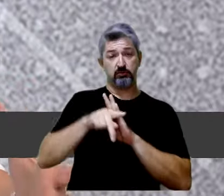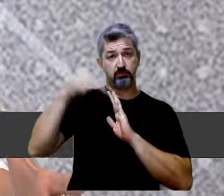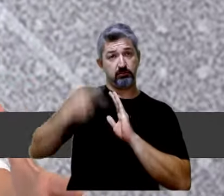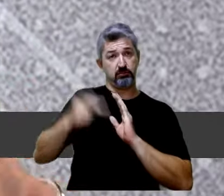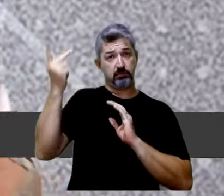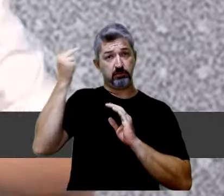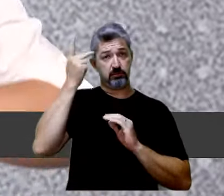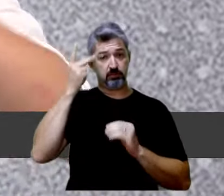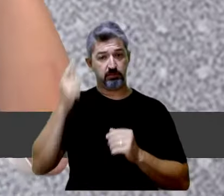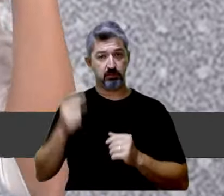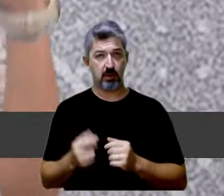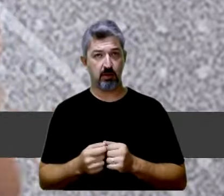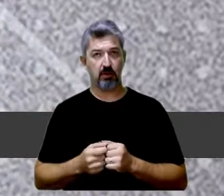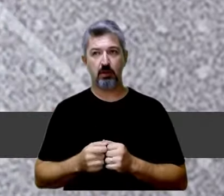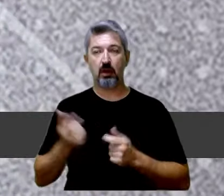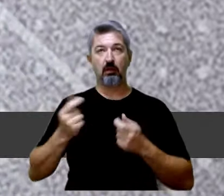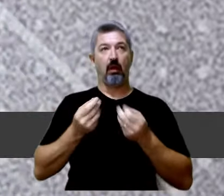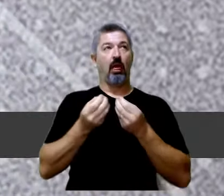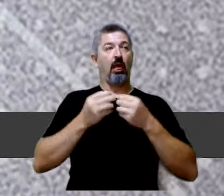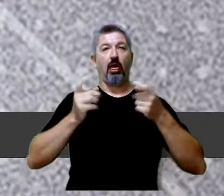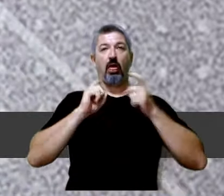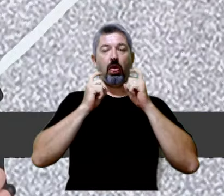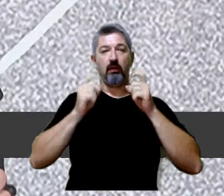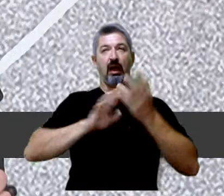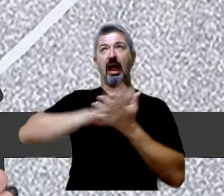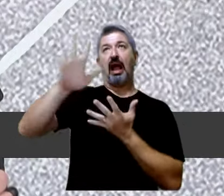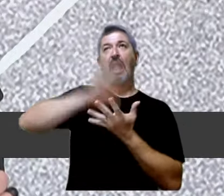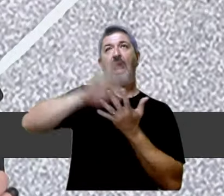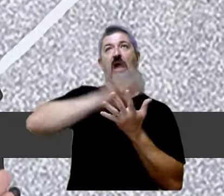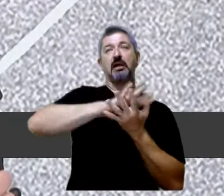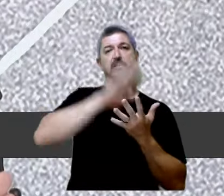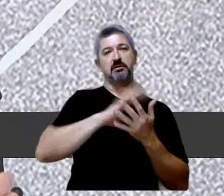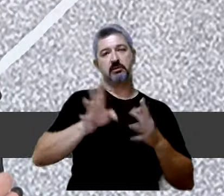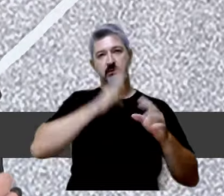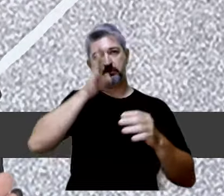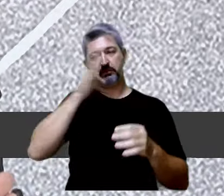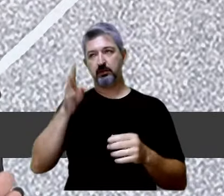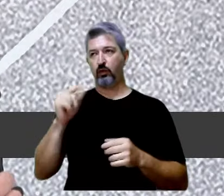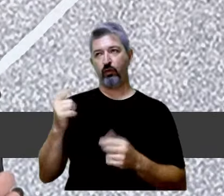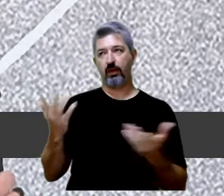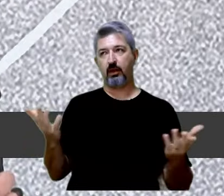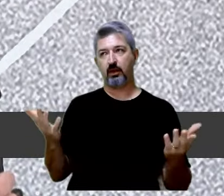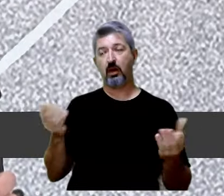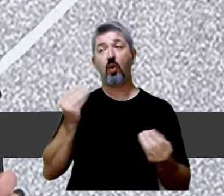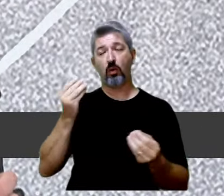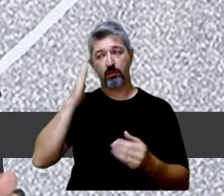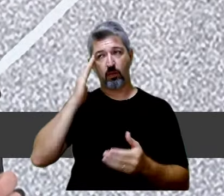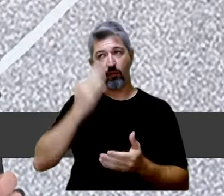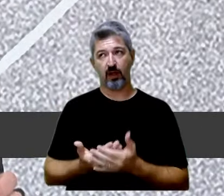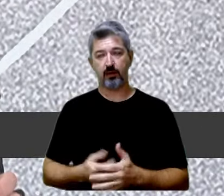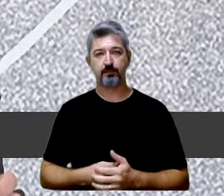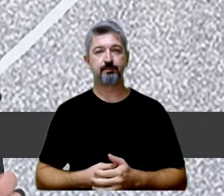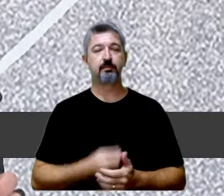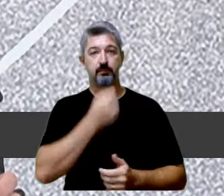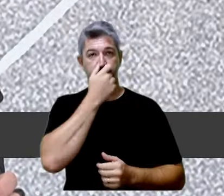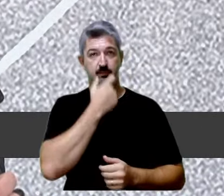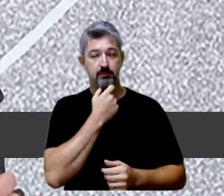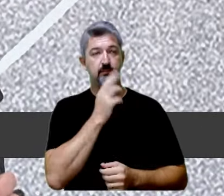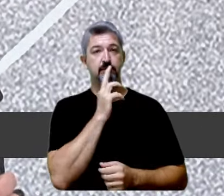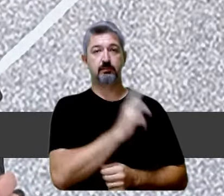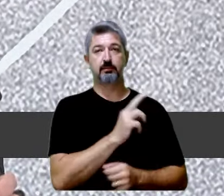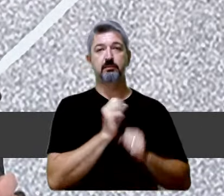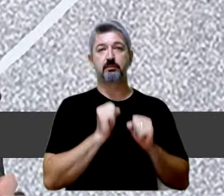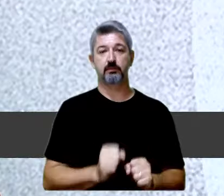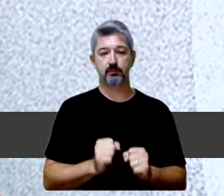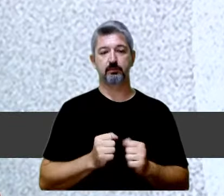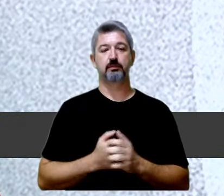vai ter um descontrole Total uma gastança total agora a resposta com o candidato Guilherme bolos que ainda tem 6 minutos e 30 segundos